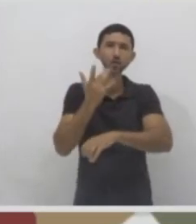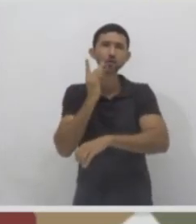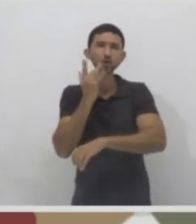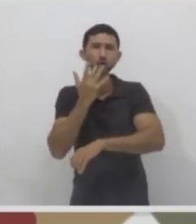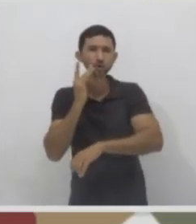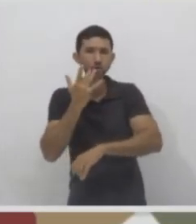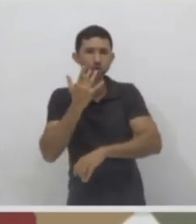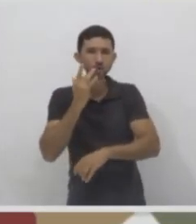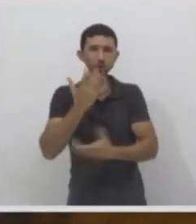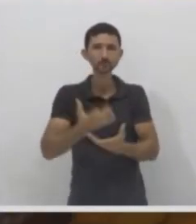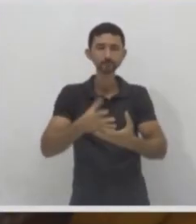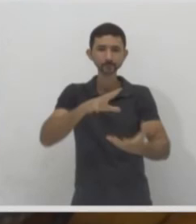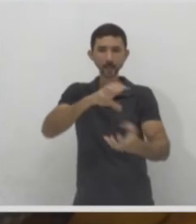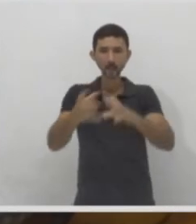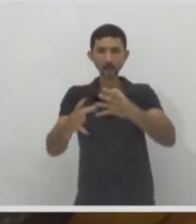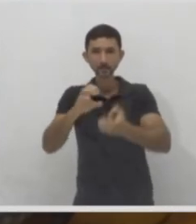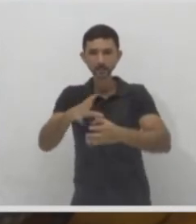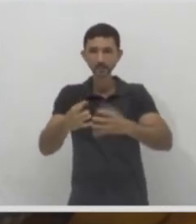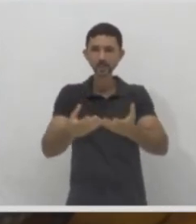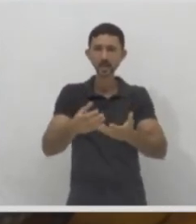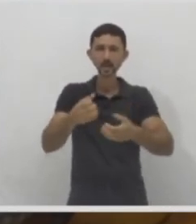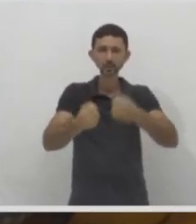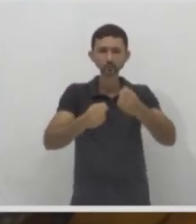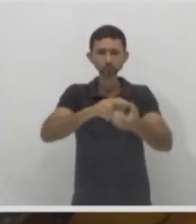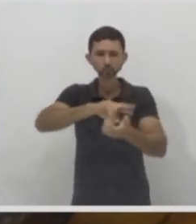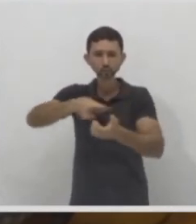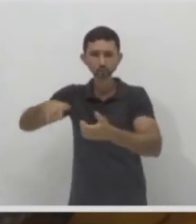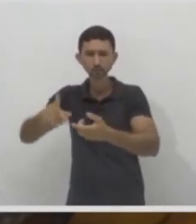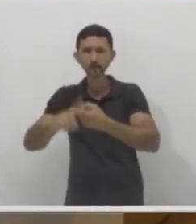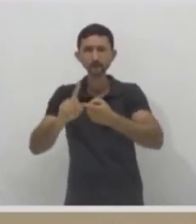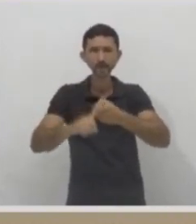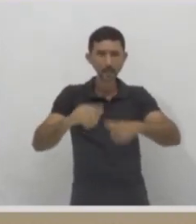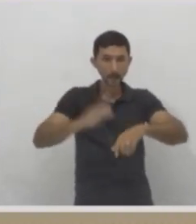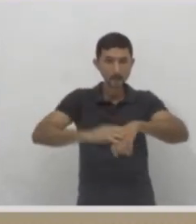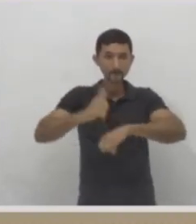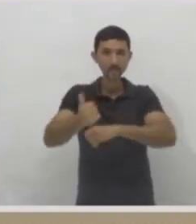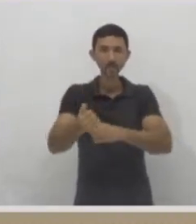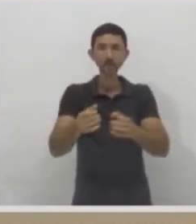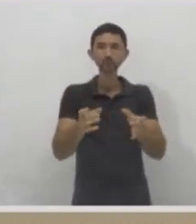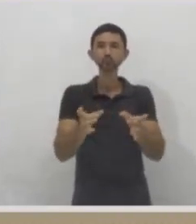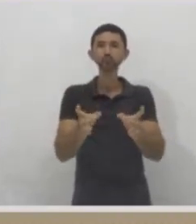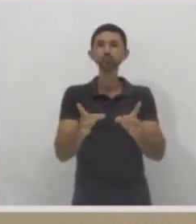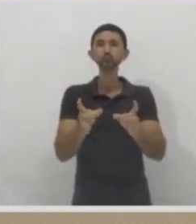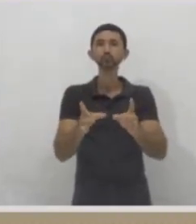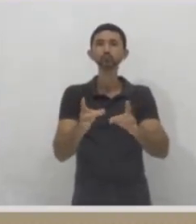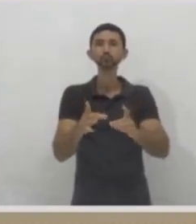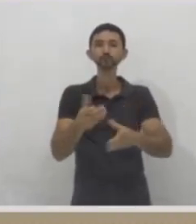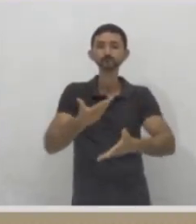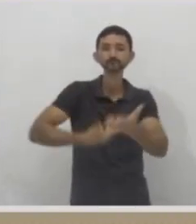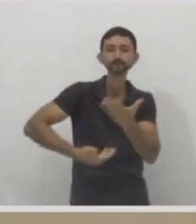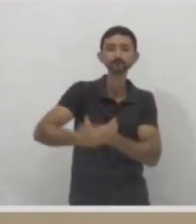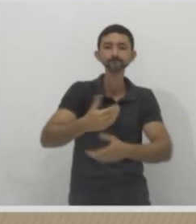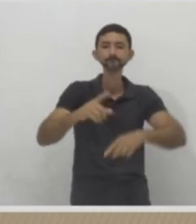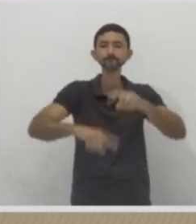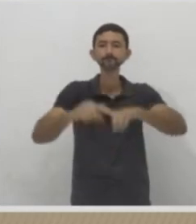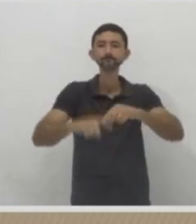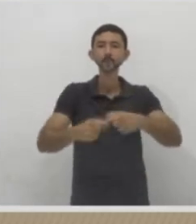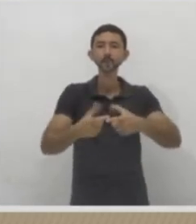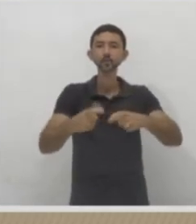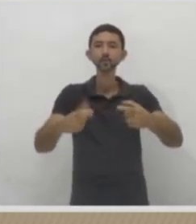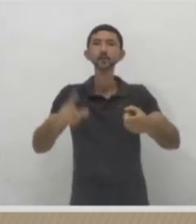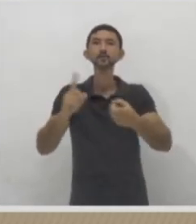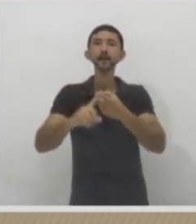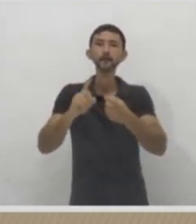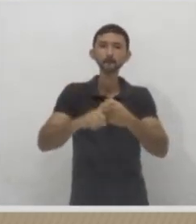O artesanato e o transporte também melhoraram muito, e assim o comércio e o intercâmbio de produtos foi crescendo. Este tipo